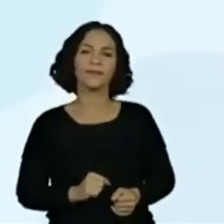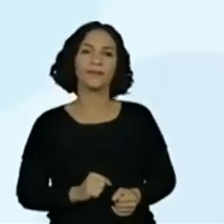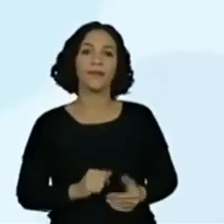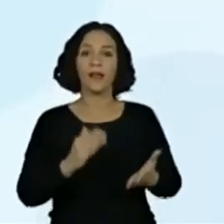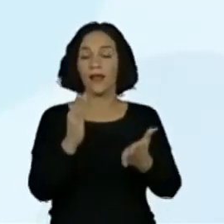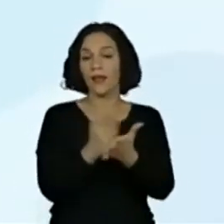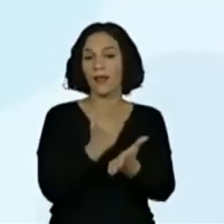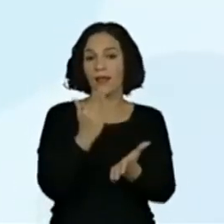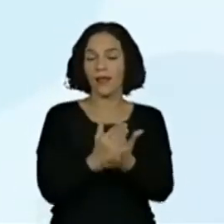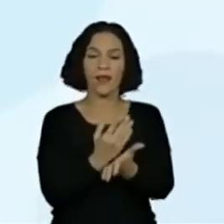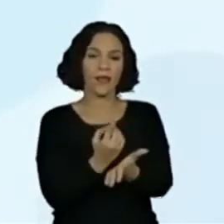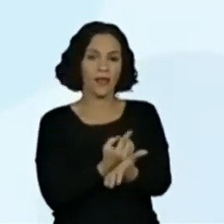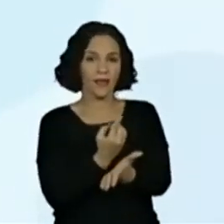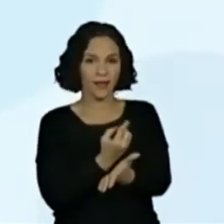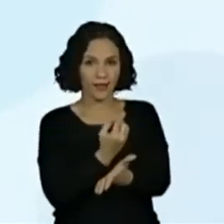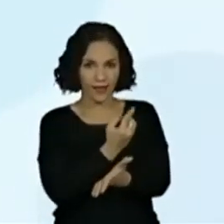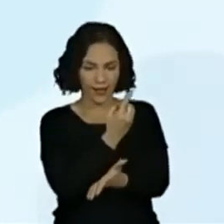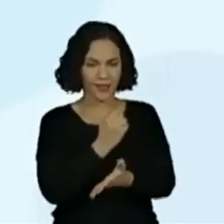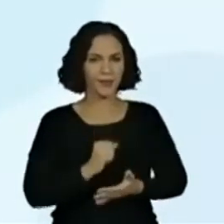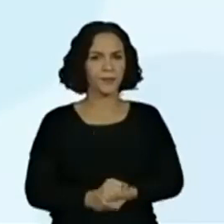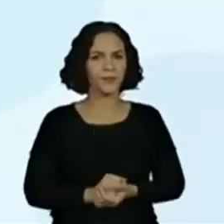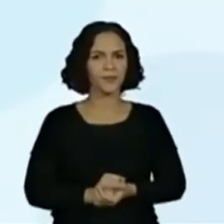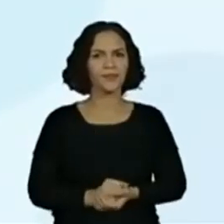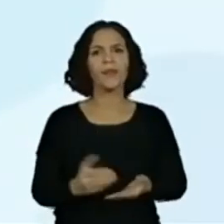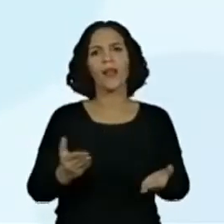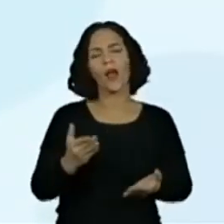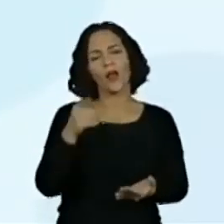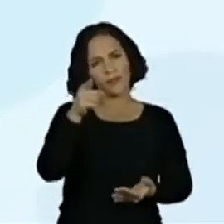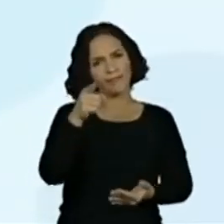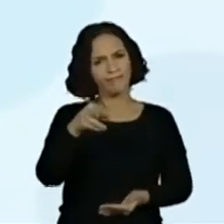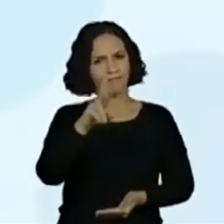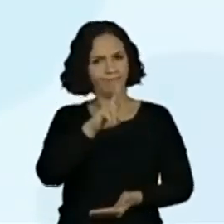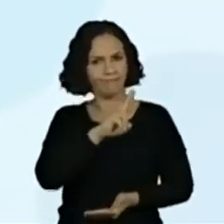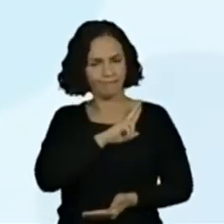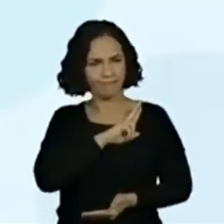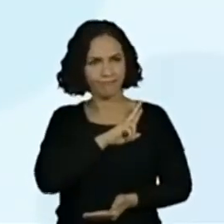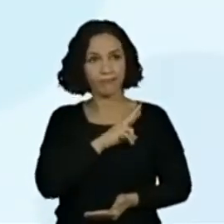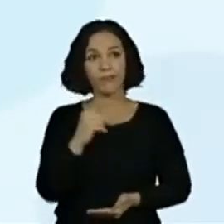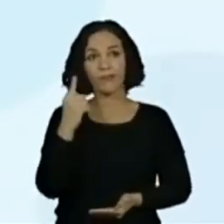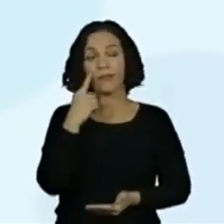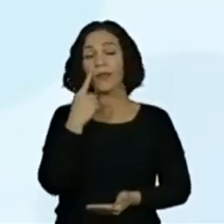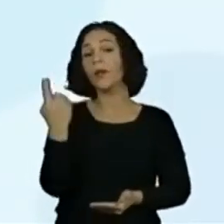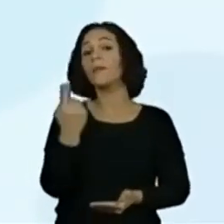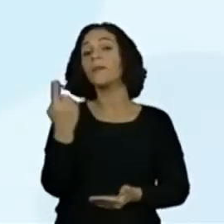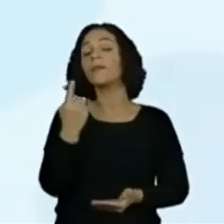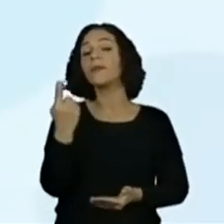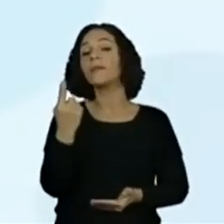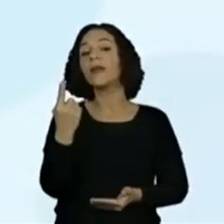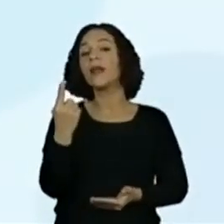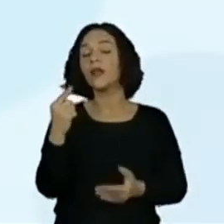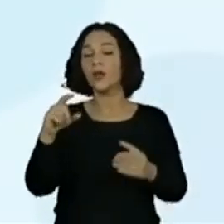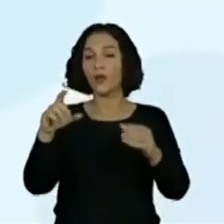de cadernos. Eu quero que vocês me falem, nesta